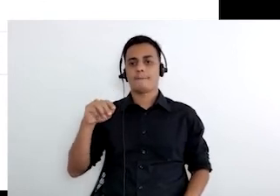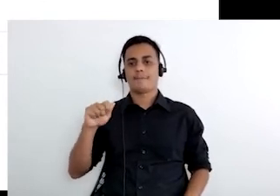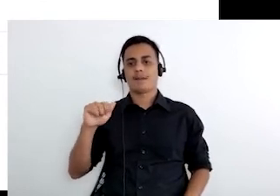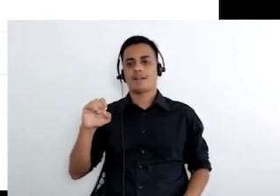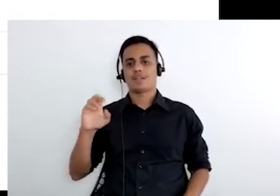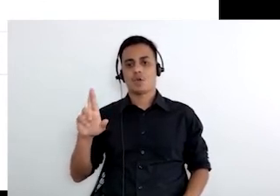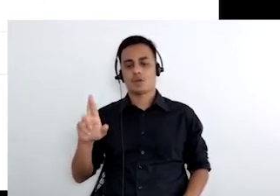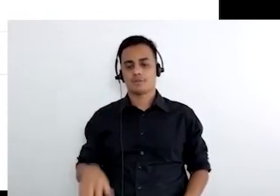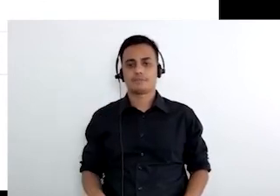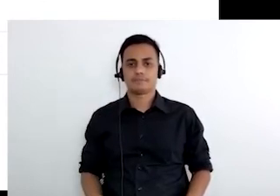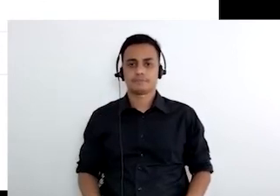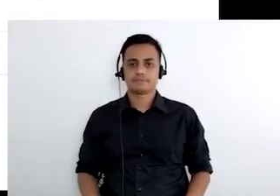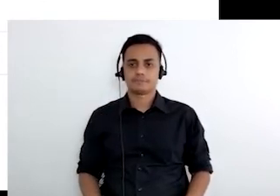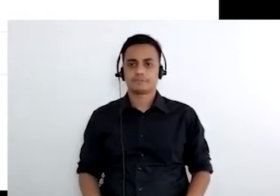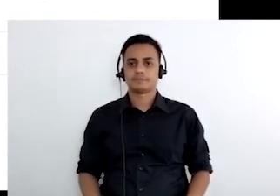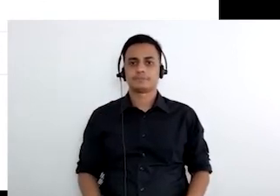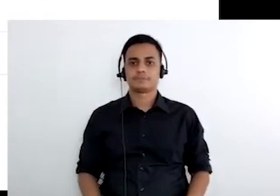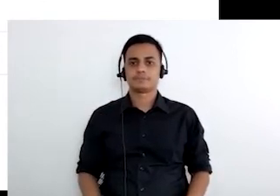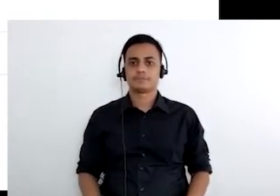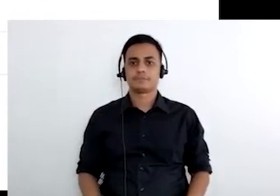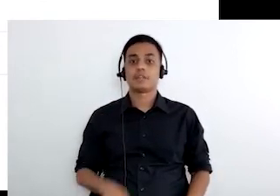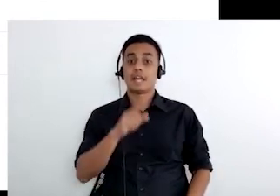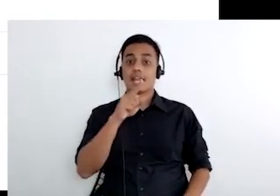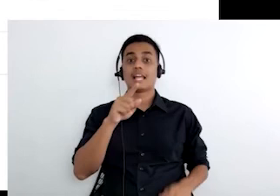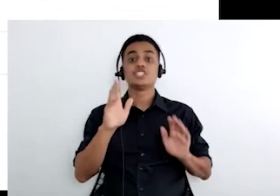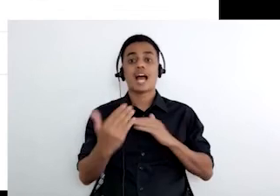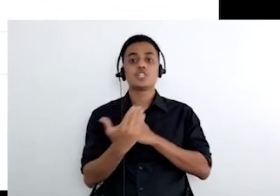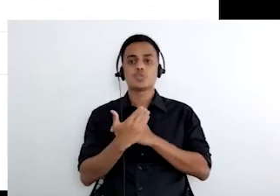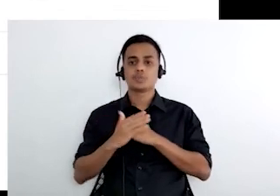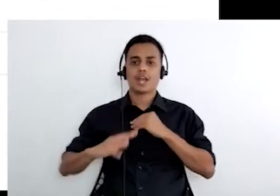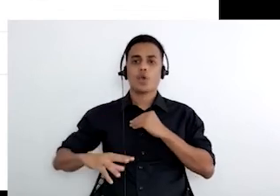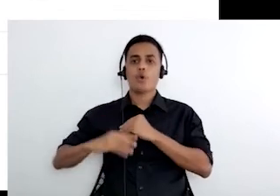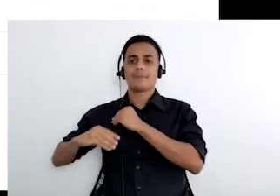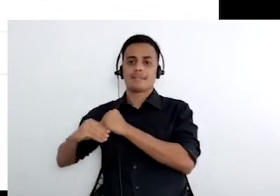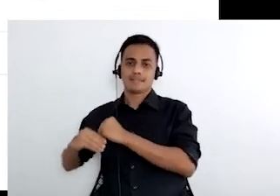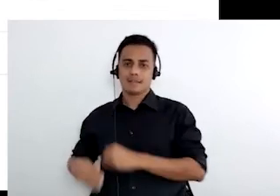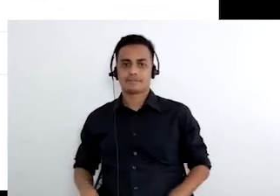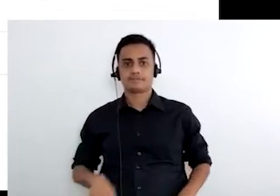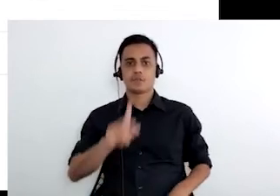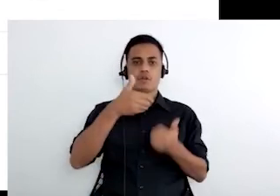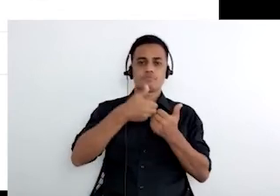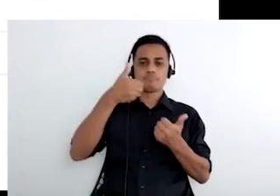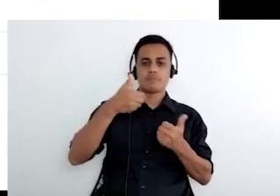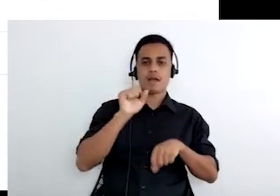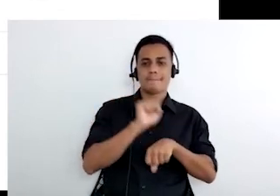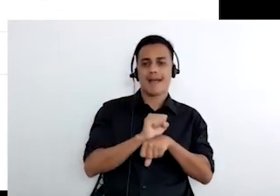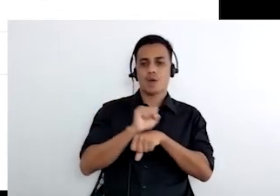Dó maior. É legal que a ferramenta tem um autocompletar. Faltou uma pausa aqui. Vou colocar uma pausa de 2